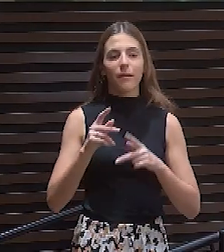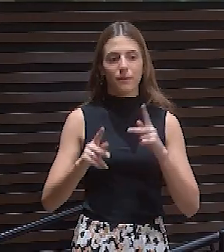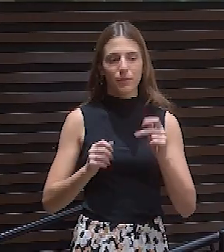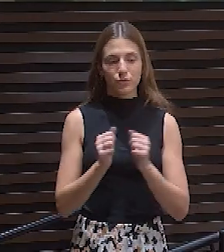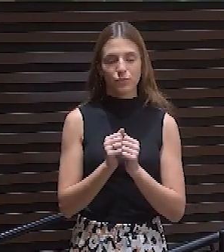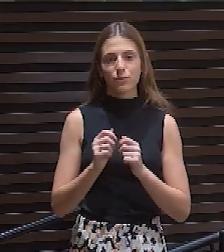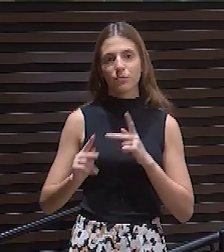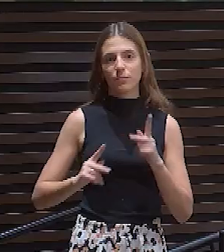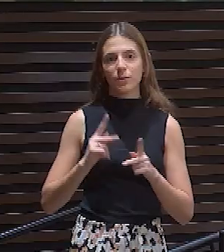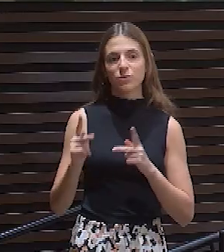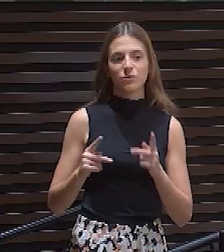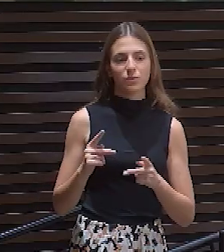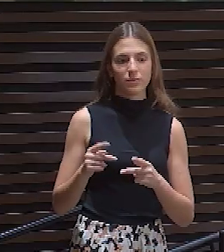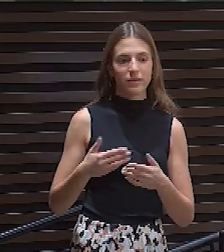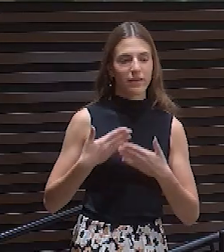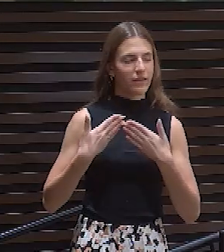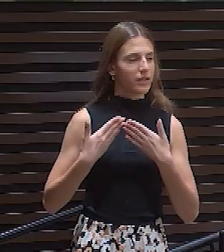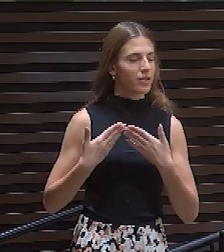chata.